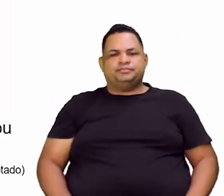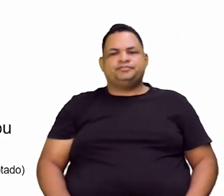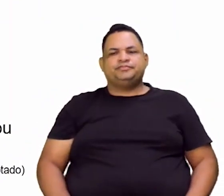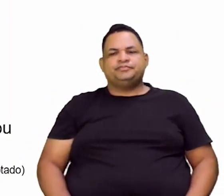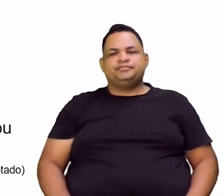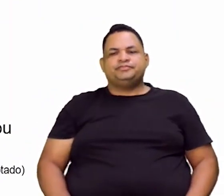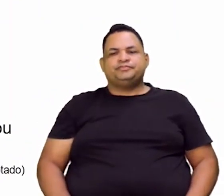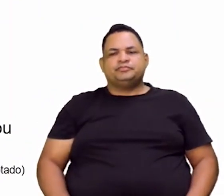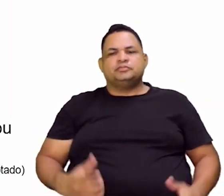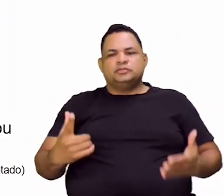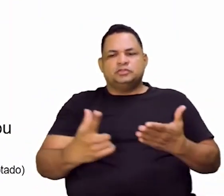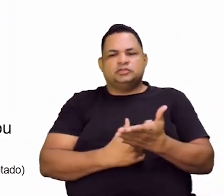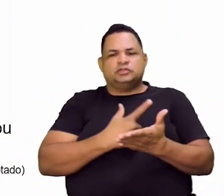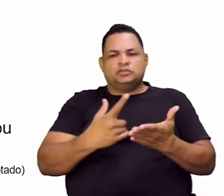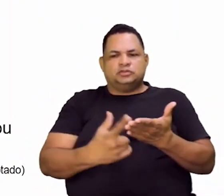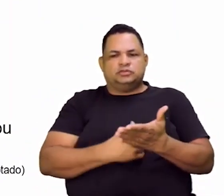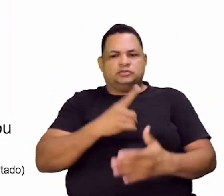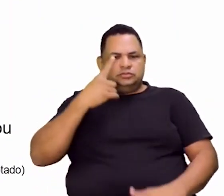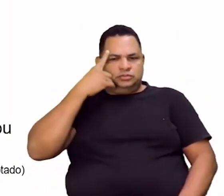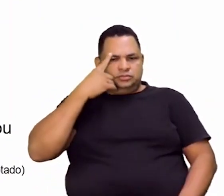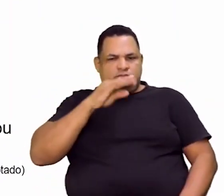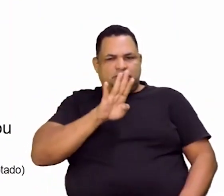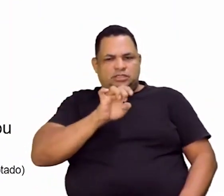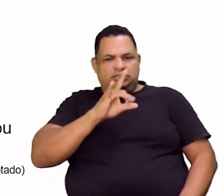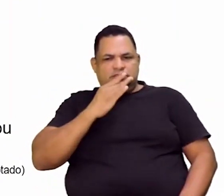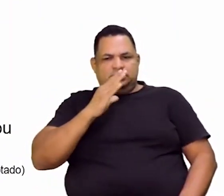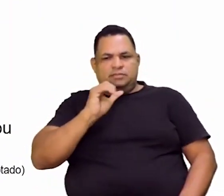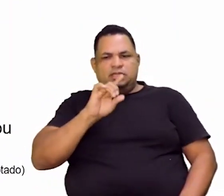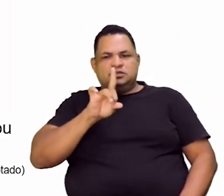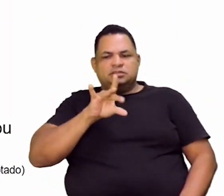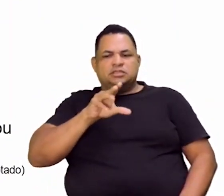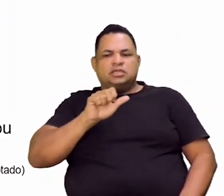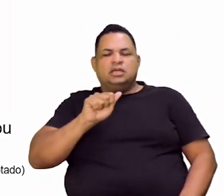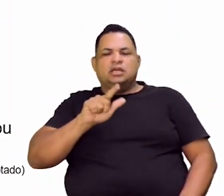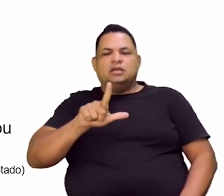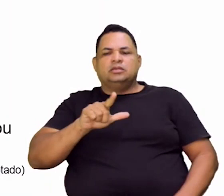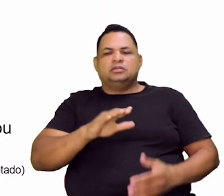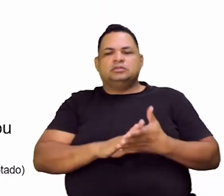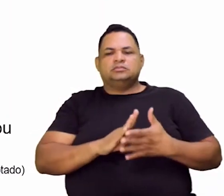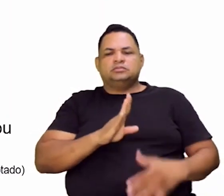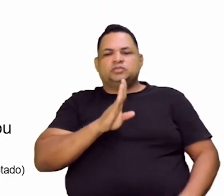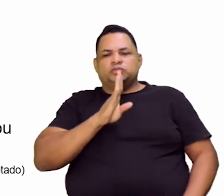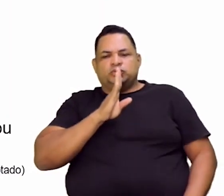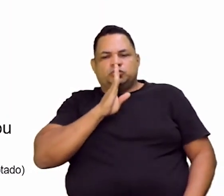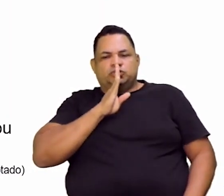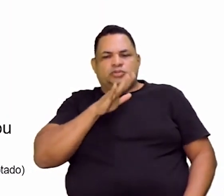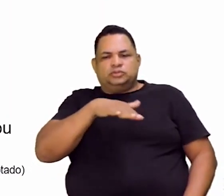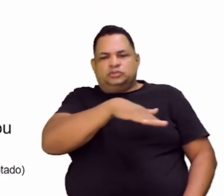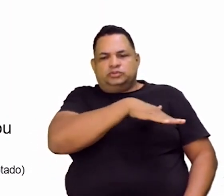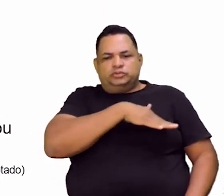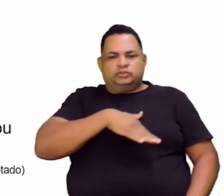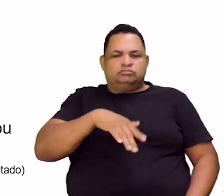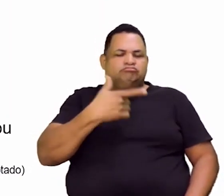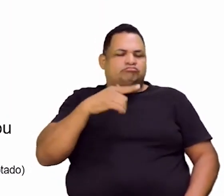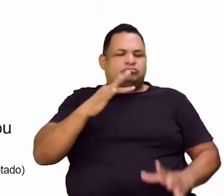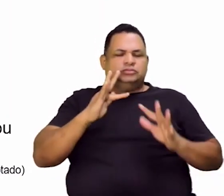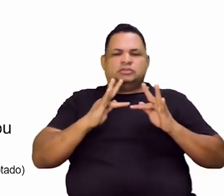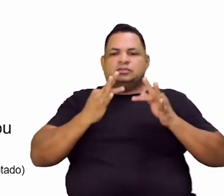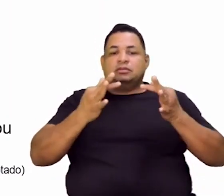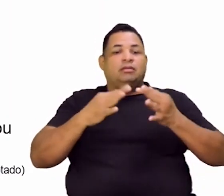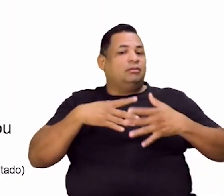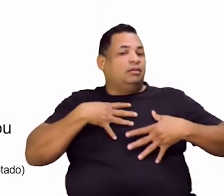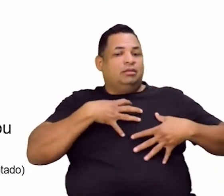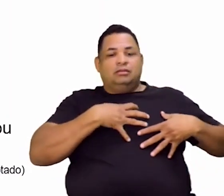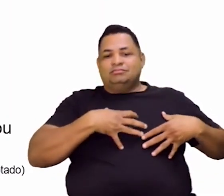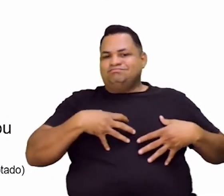obra Pensamento, Blaise Pascal disse assim: o silêncio desses espaços infinitos me